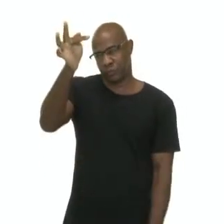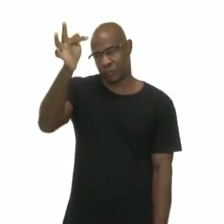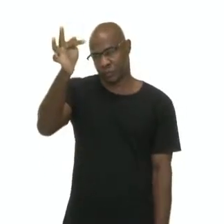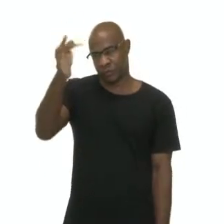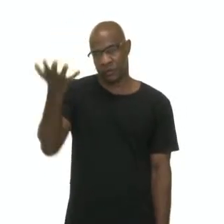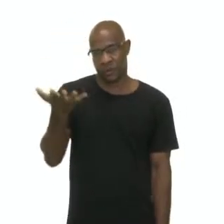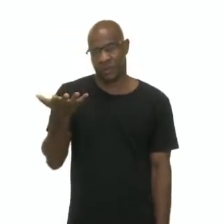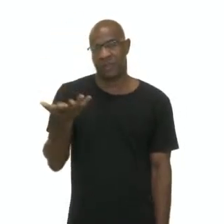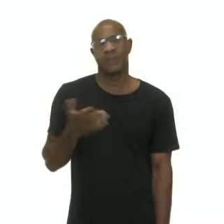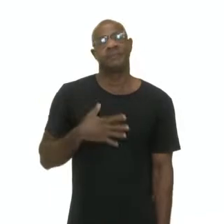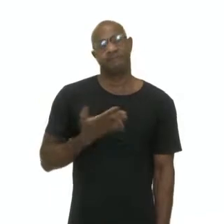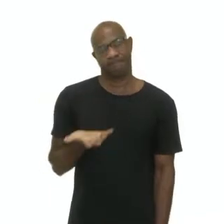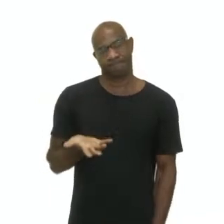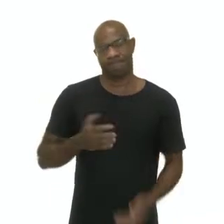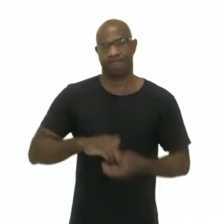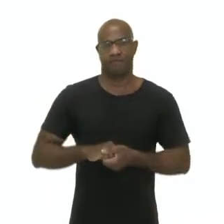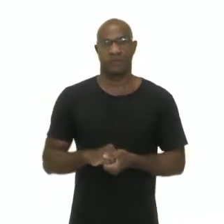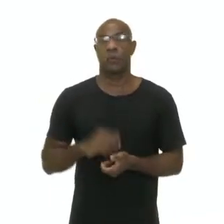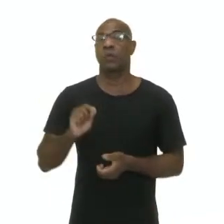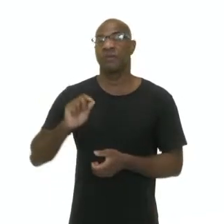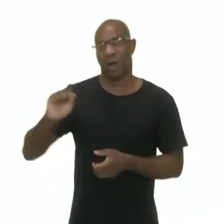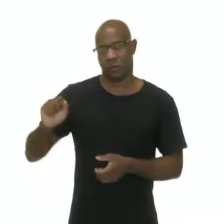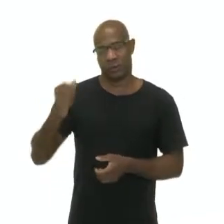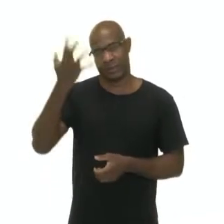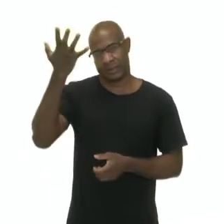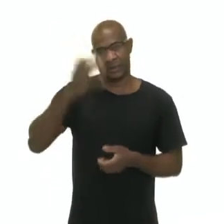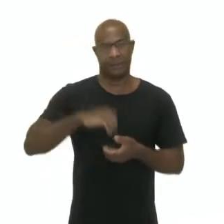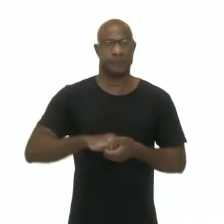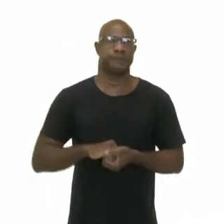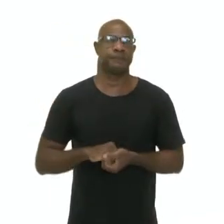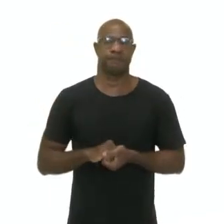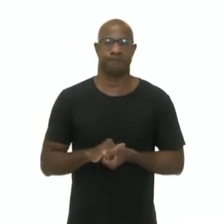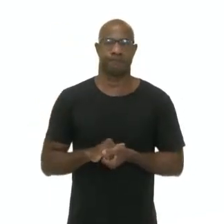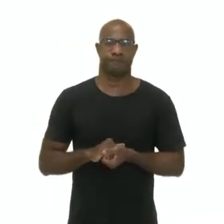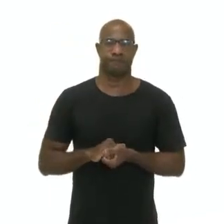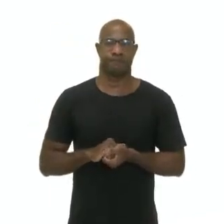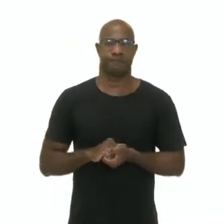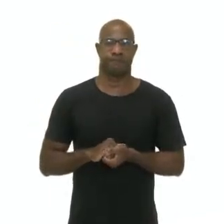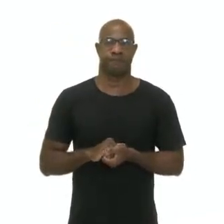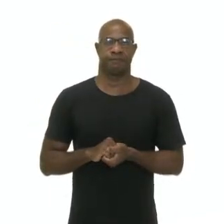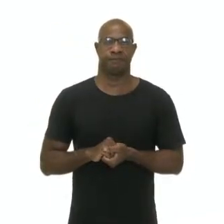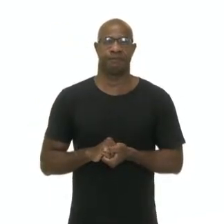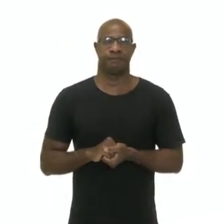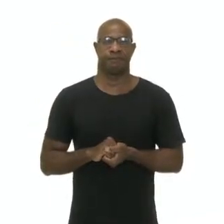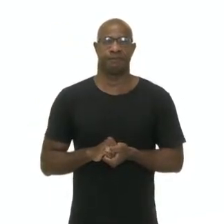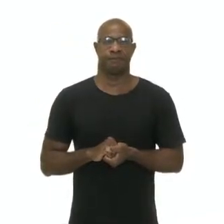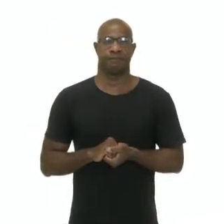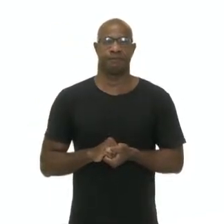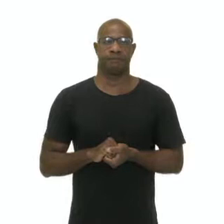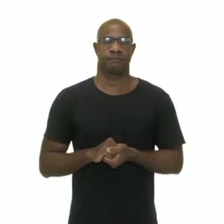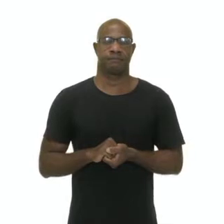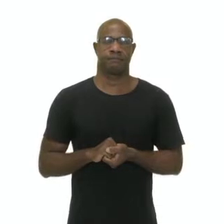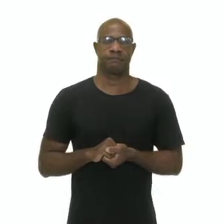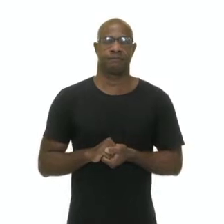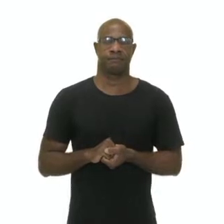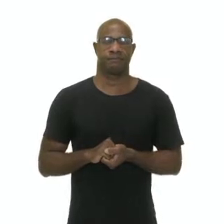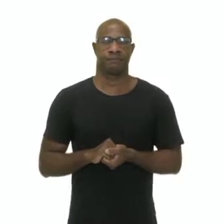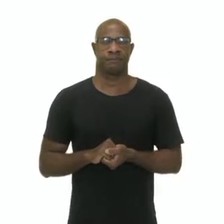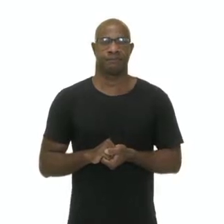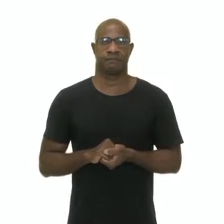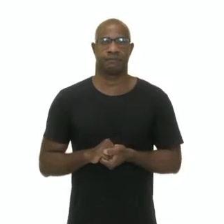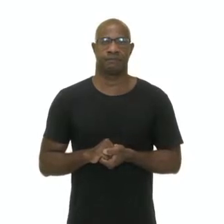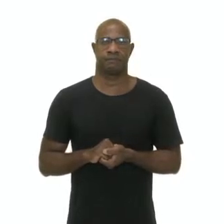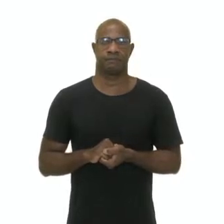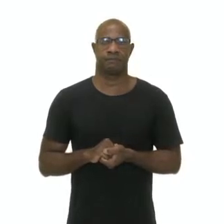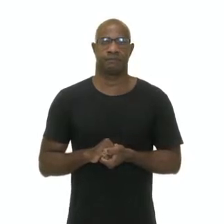algo longe ainda que irá acontecer. Como contesta Susanita, por ahora, solo quiere a su papá e a su mamá,